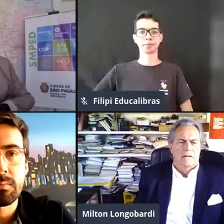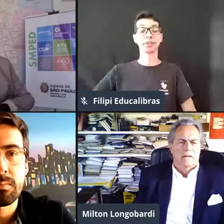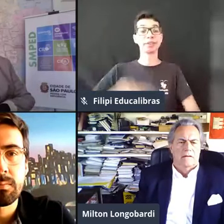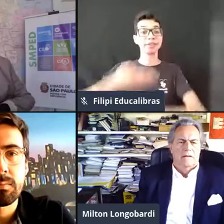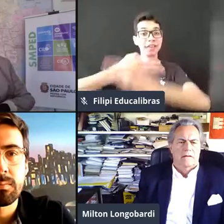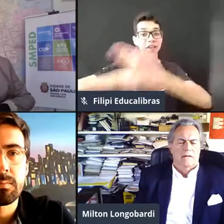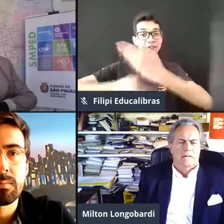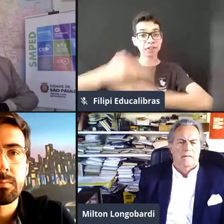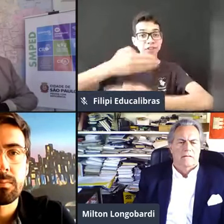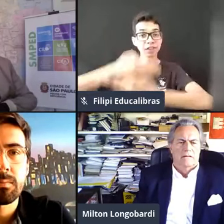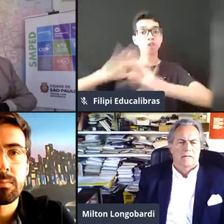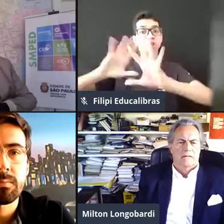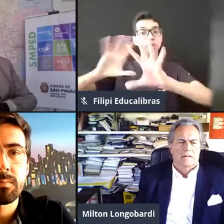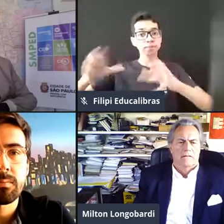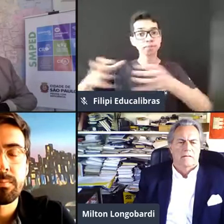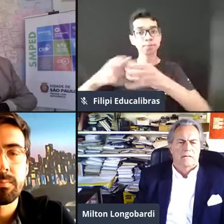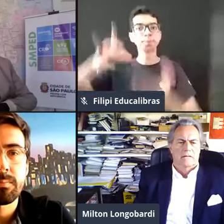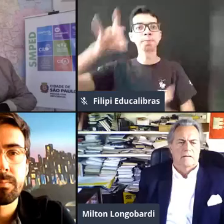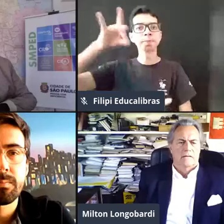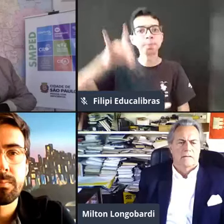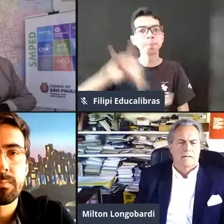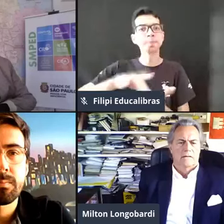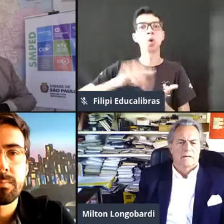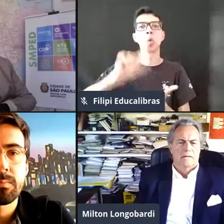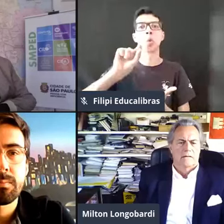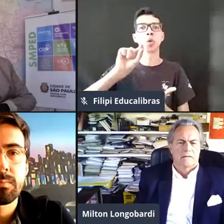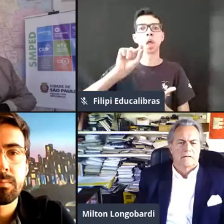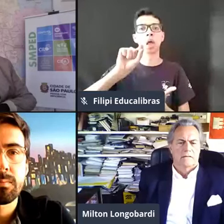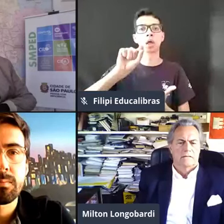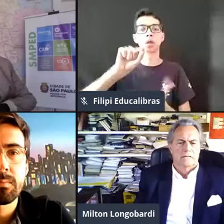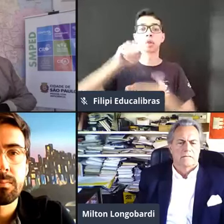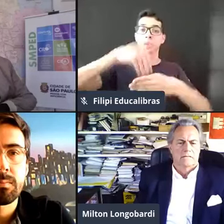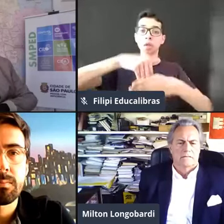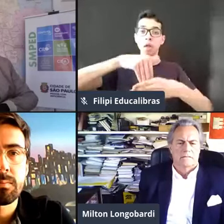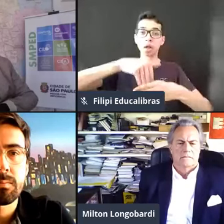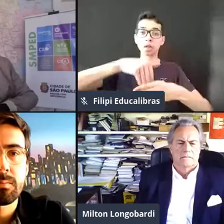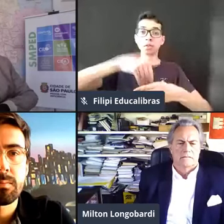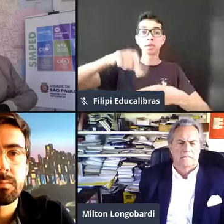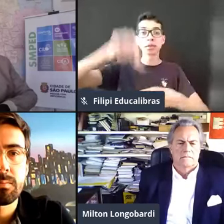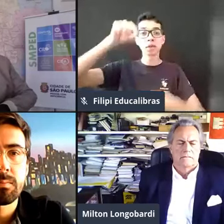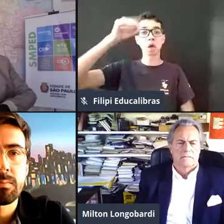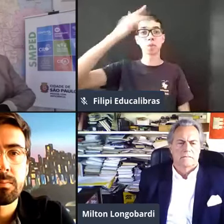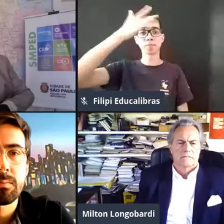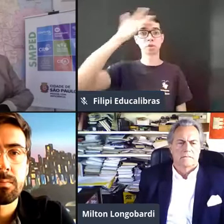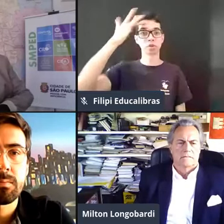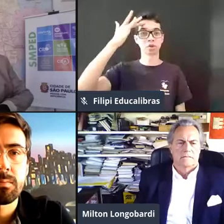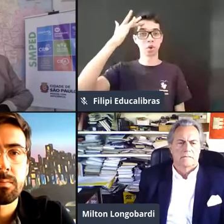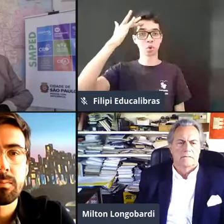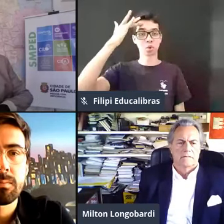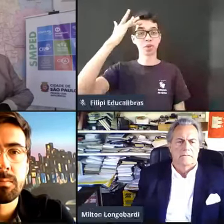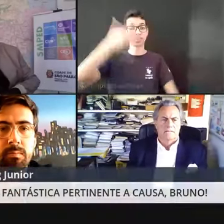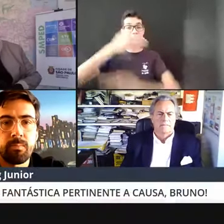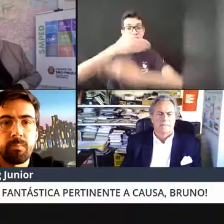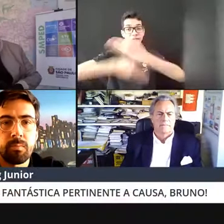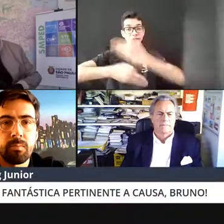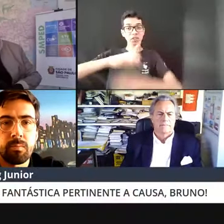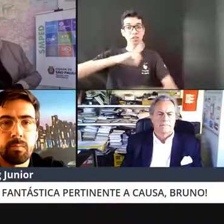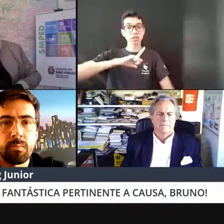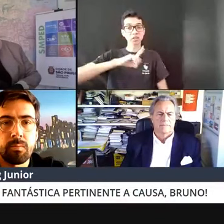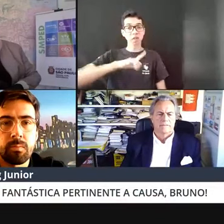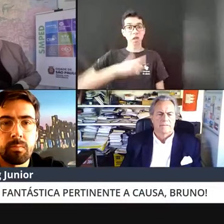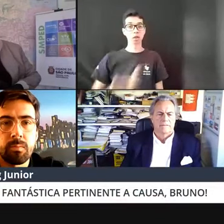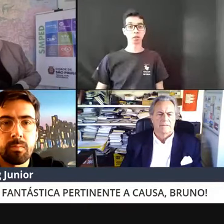a eleição de alguém com deficiência nessa eleição. O Newton falou logo de cara, falou